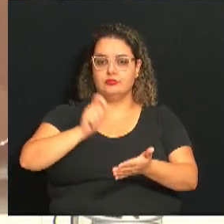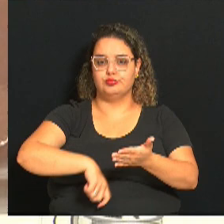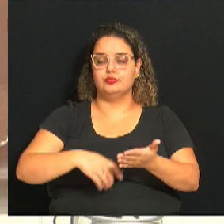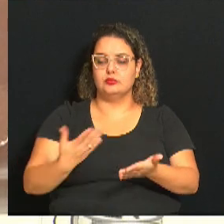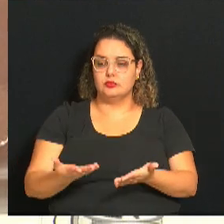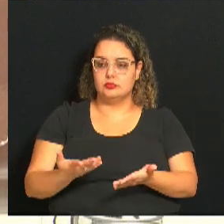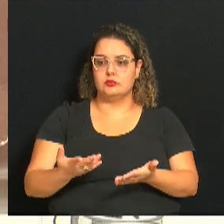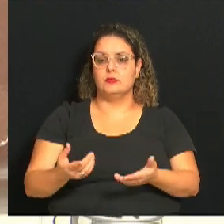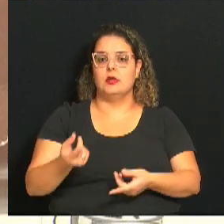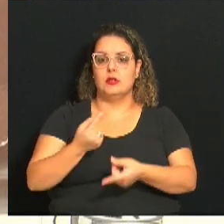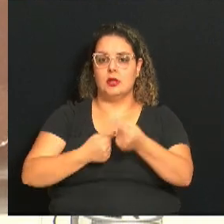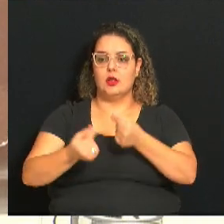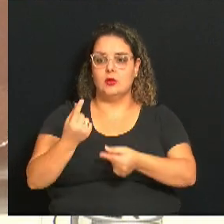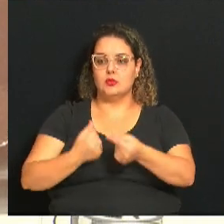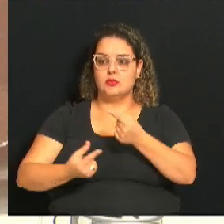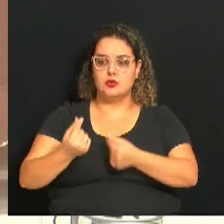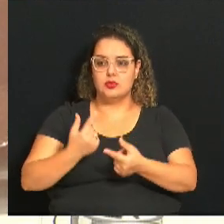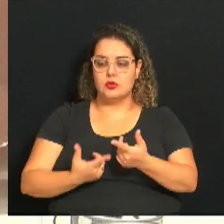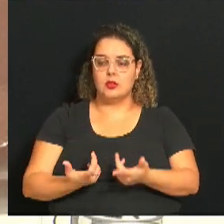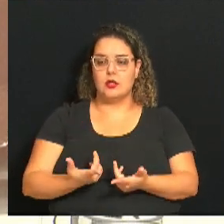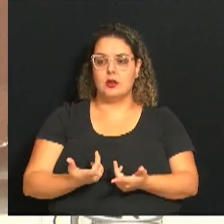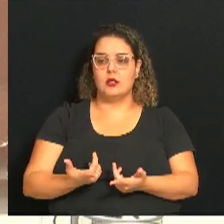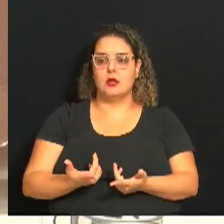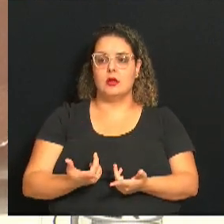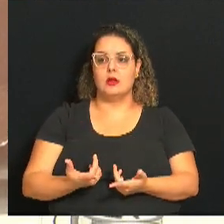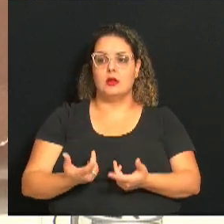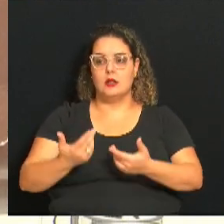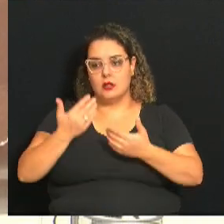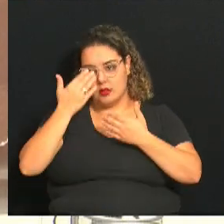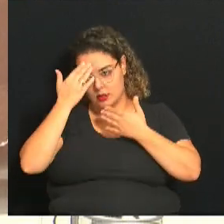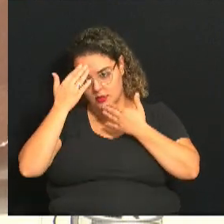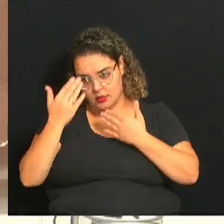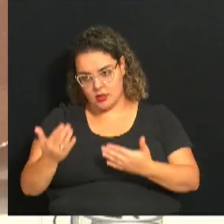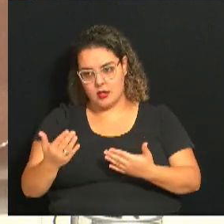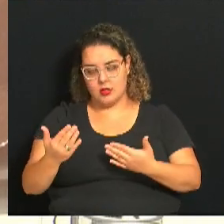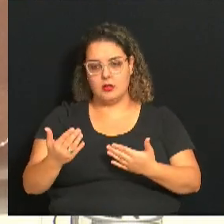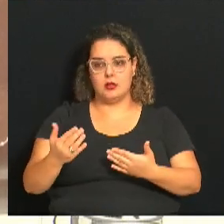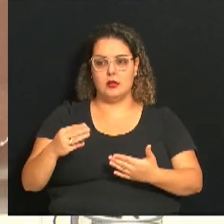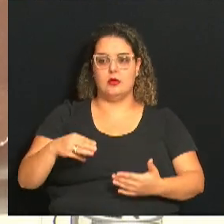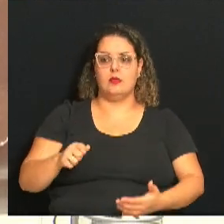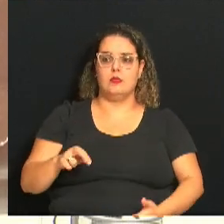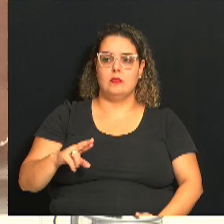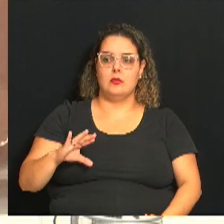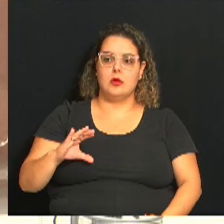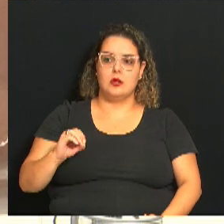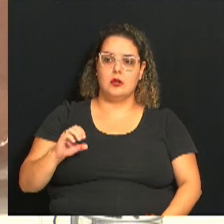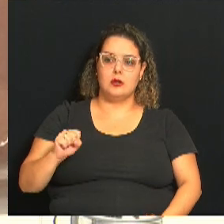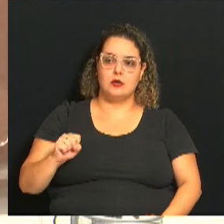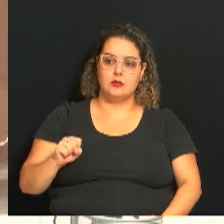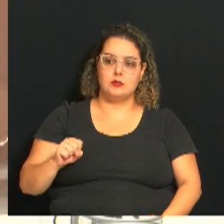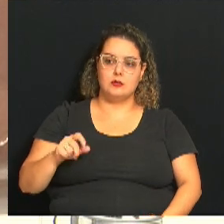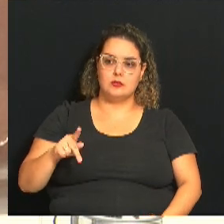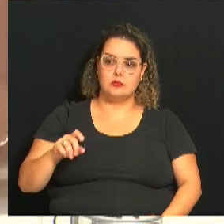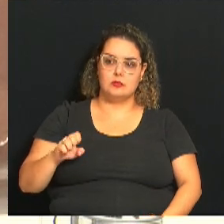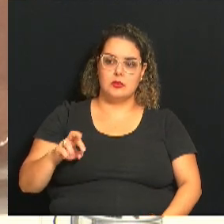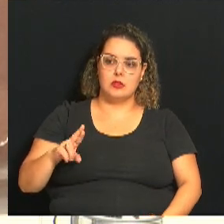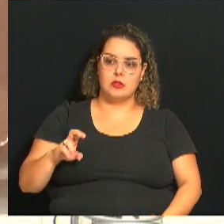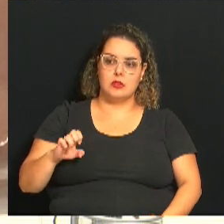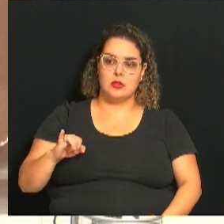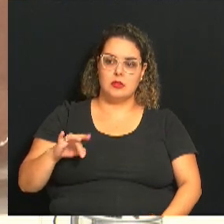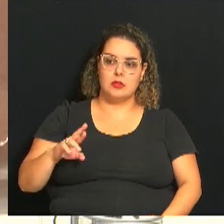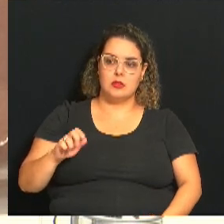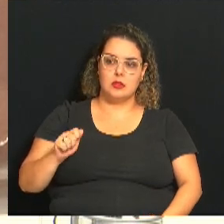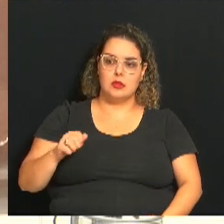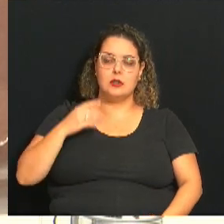um dinheiro que a gente tem que agradecer, né, o Marcos Pereira, que foi o deputado que nos ajudou a trazer